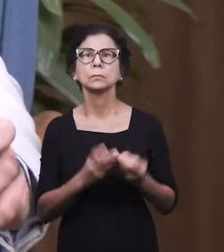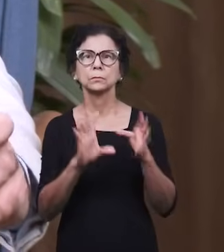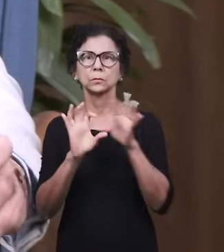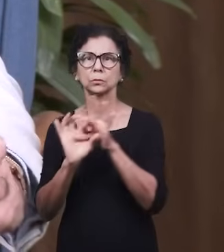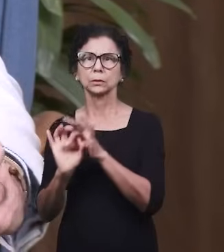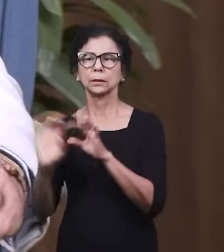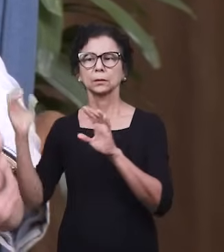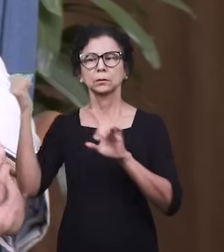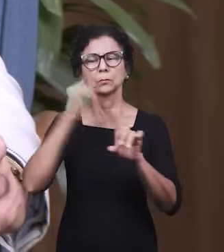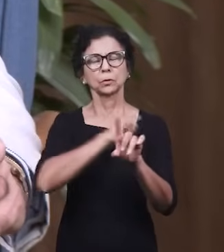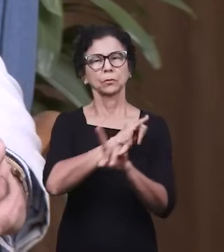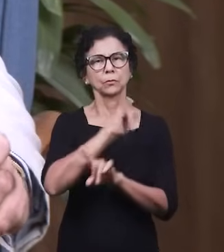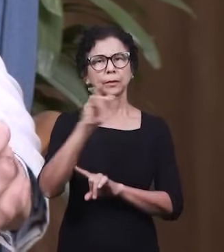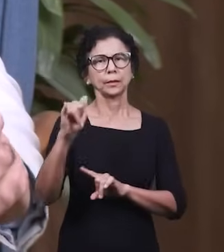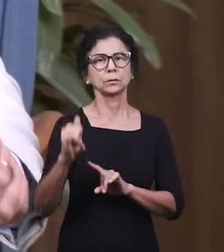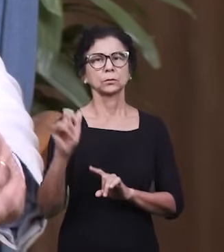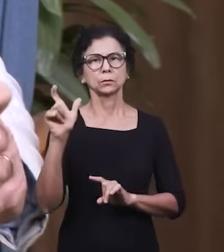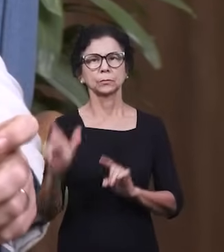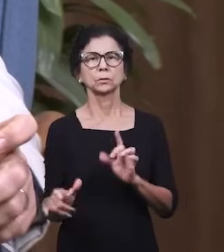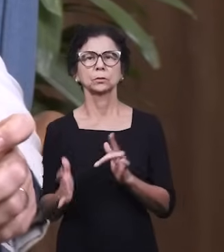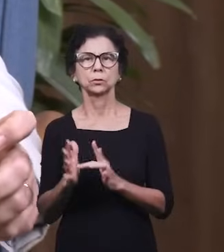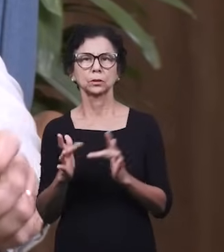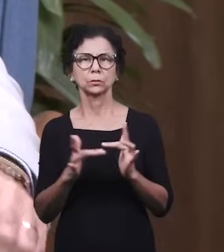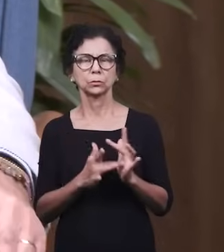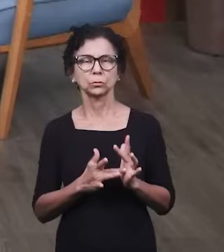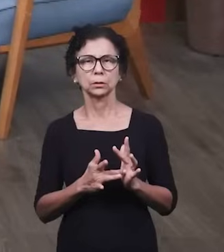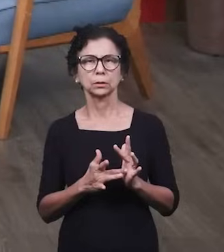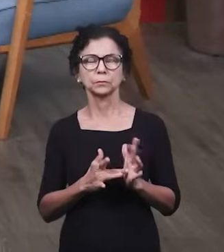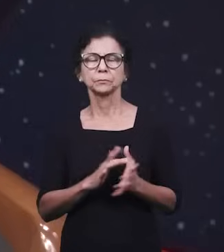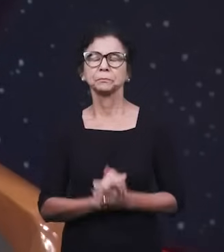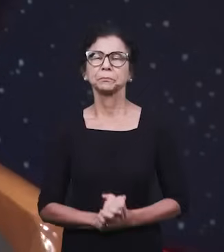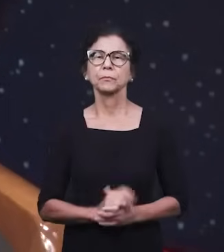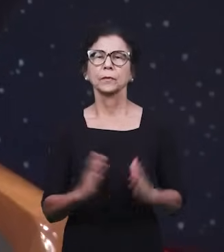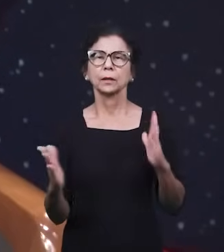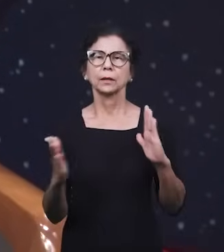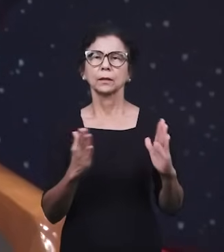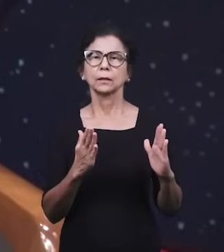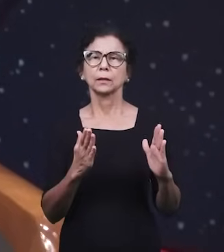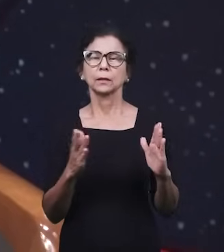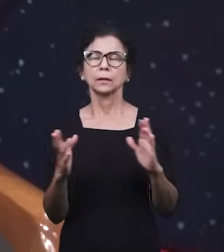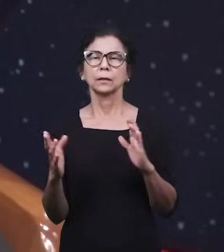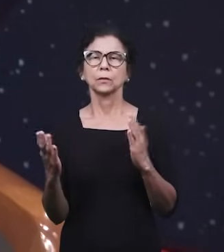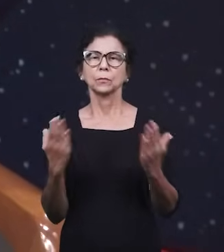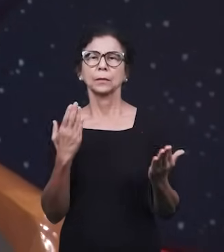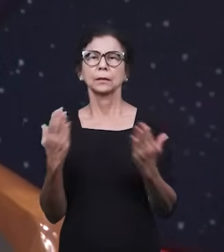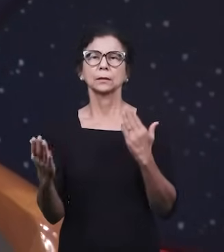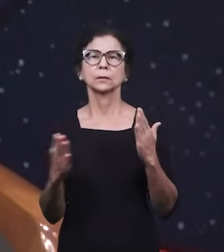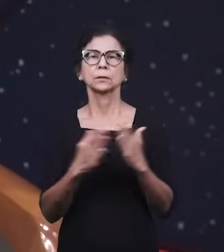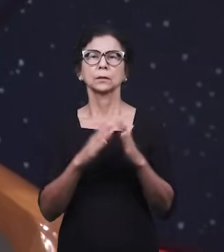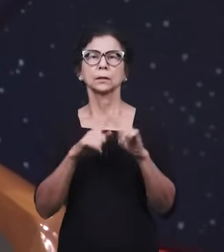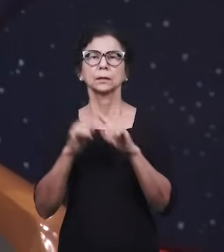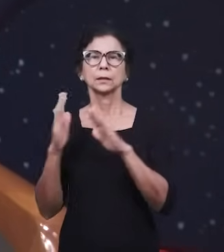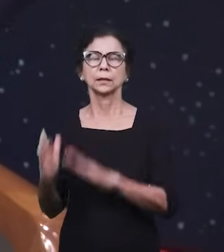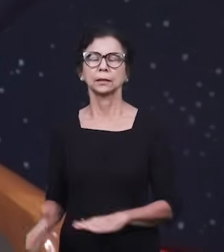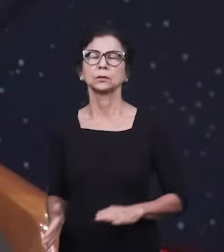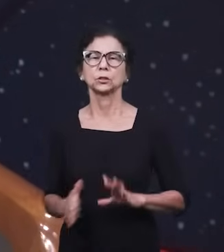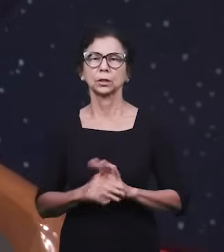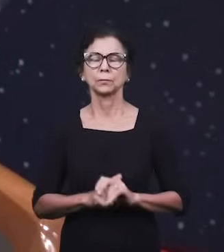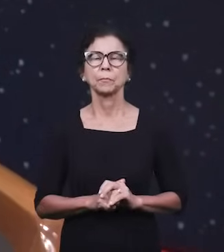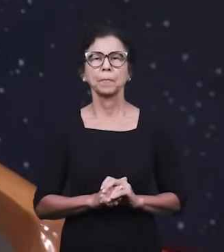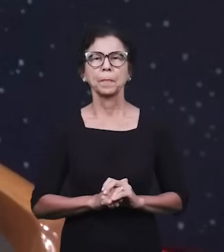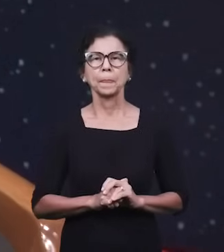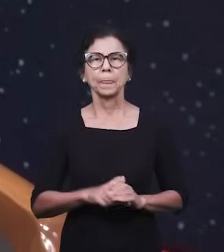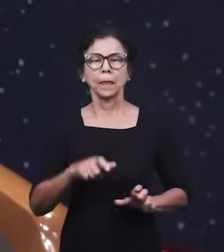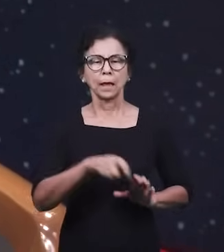aspecto profético da vida de Jesus em relação à sua igreja? A aguda espada de 2 fios